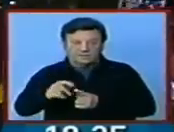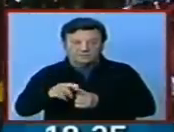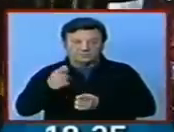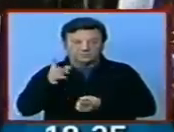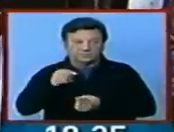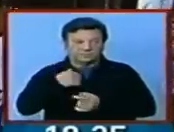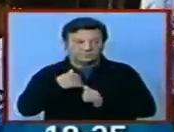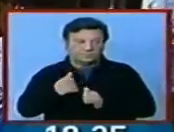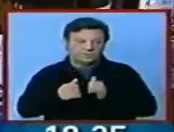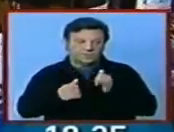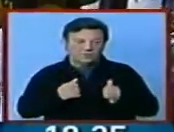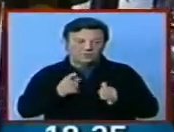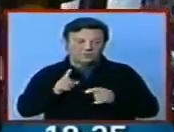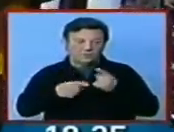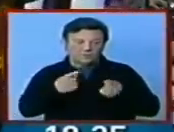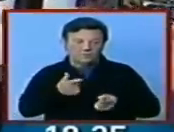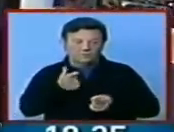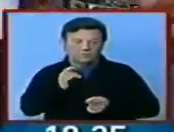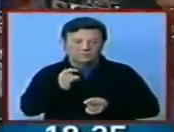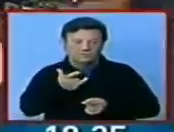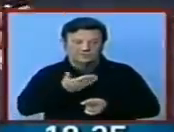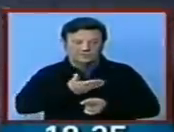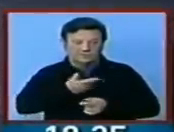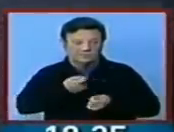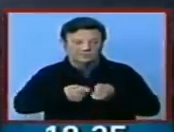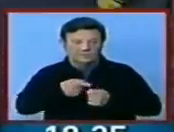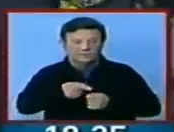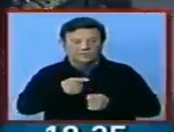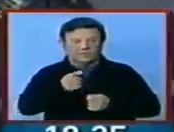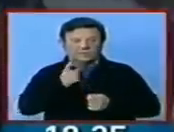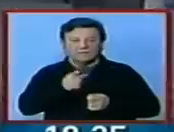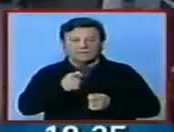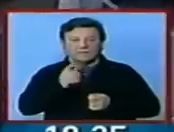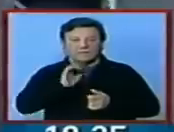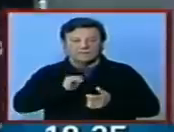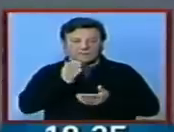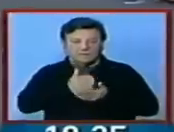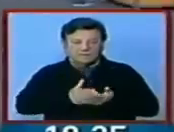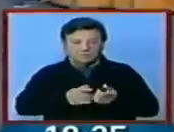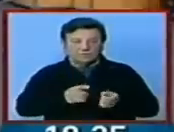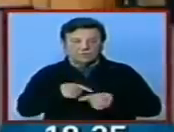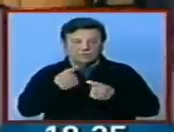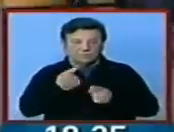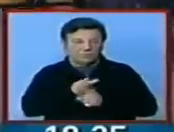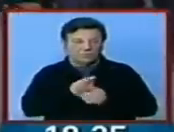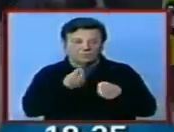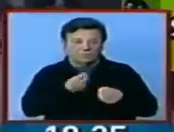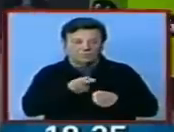também, aqui ao lado, um outro stand, um stand de queijos, um outro produto